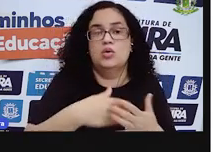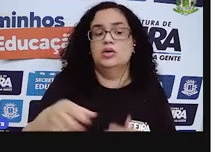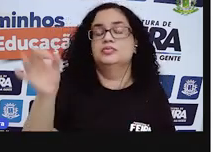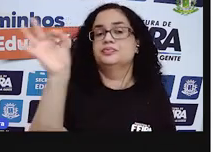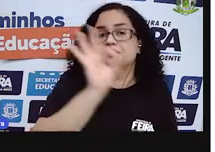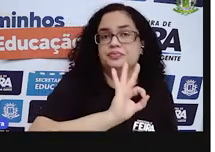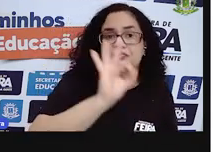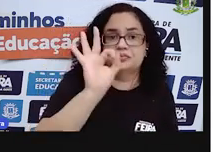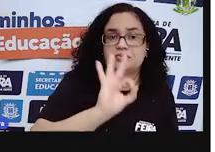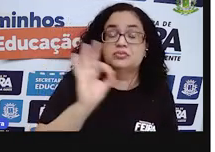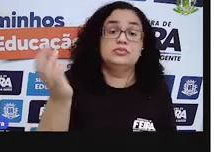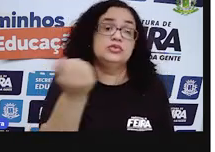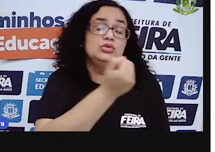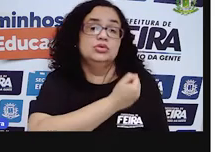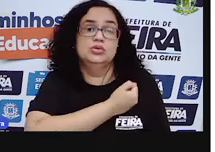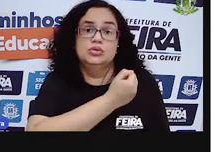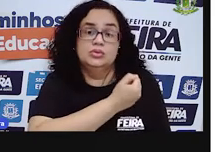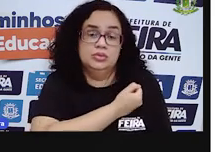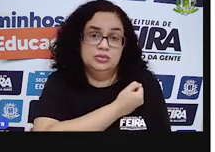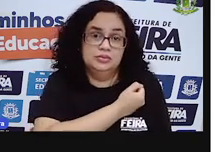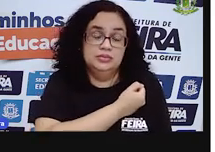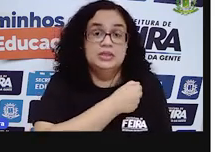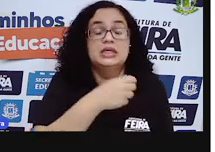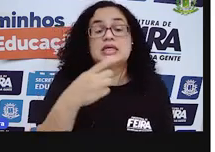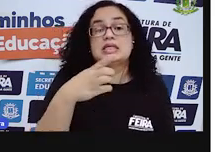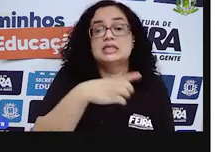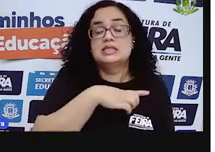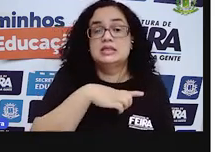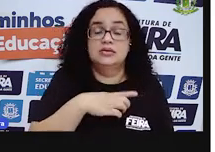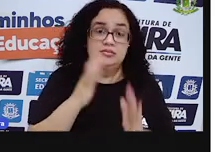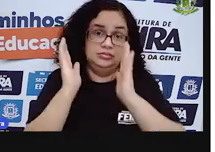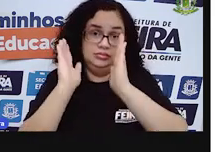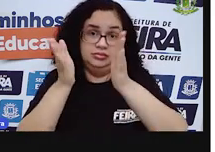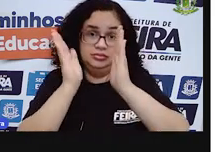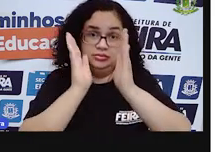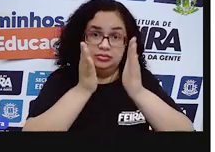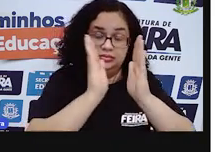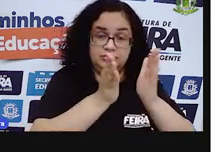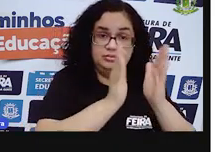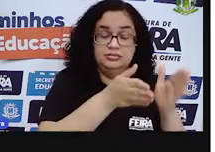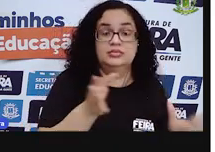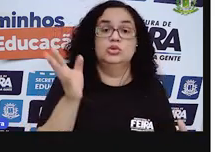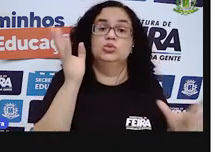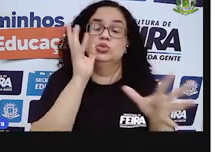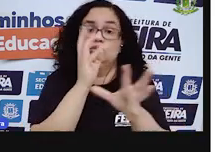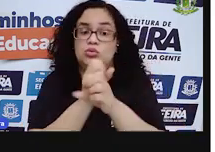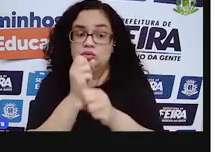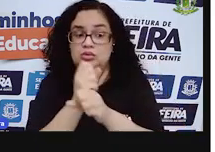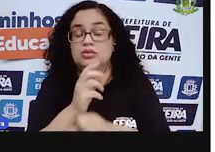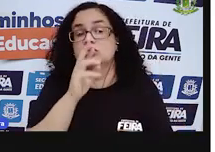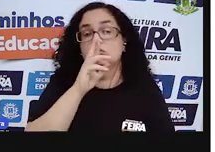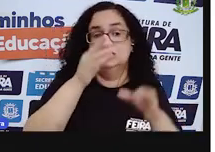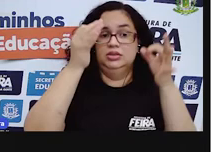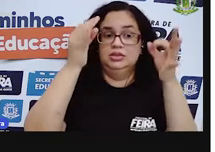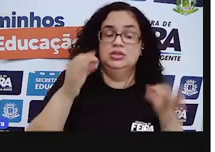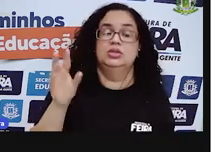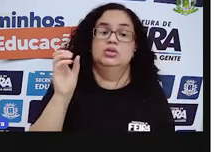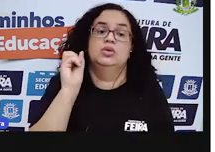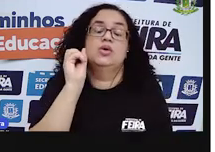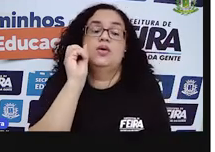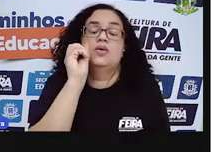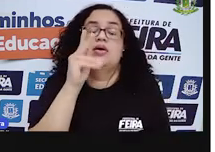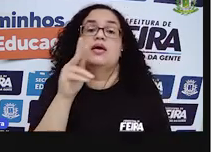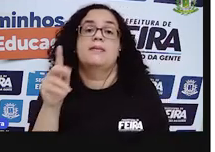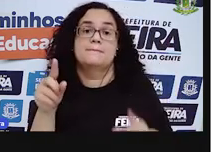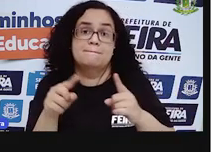porcentagem com qualquer número se a gente e seguir esses Passos o cálculo vai dar certinho Tá bom